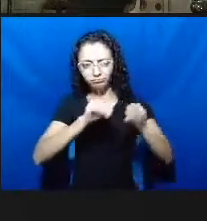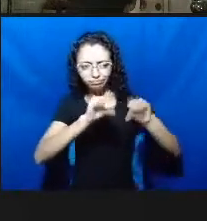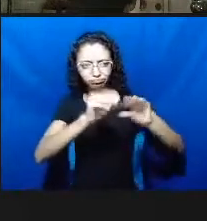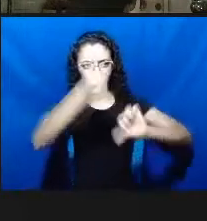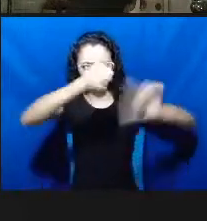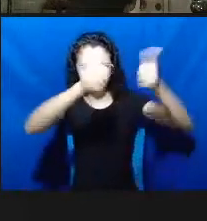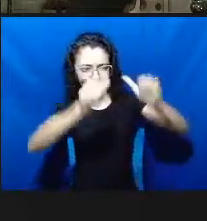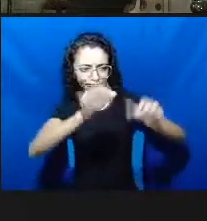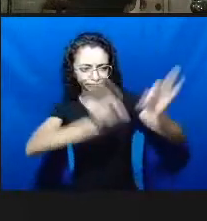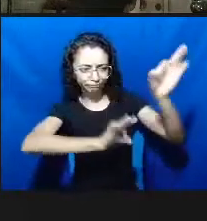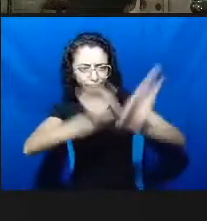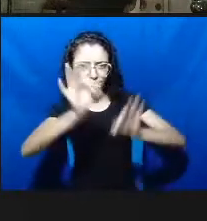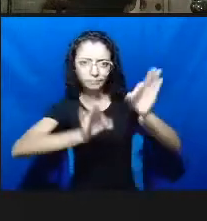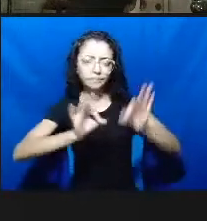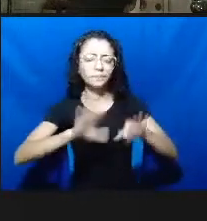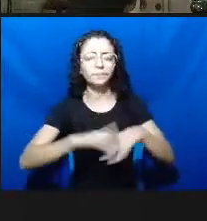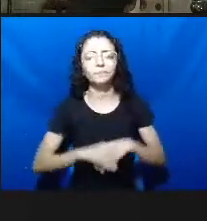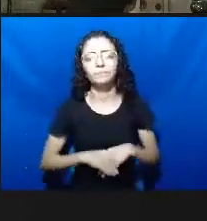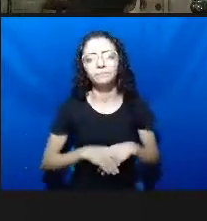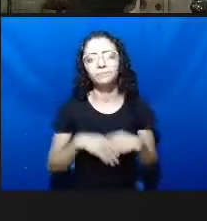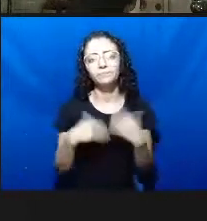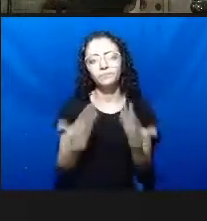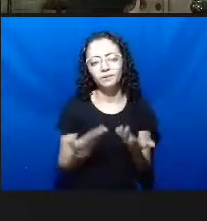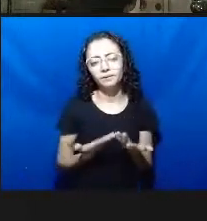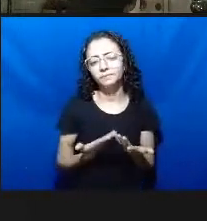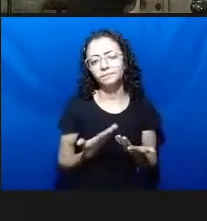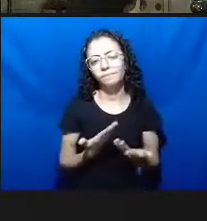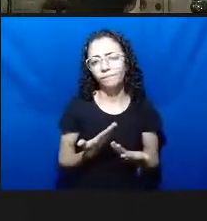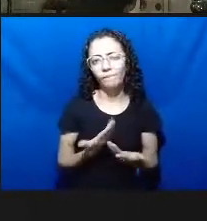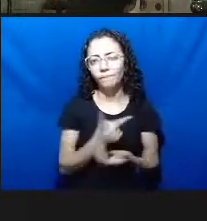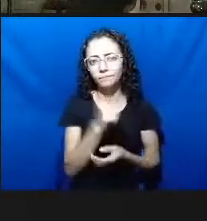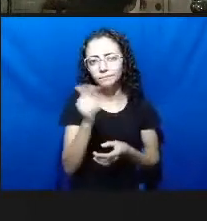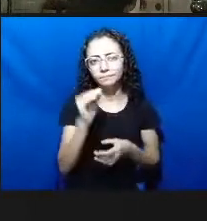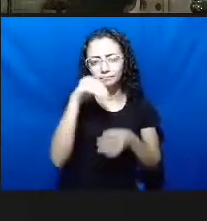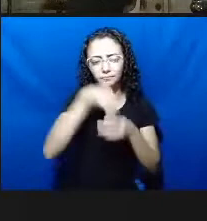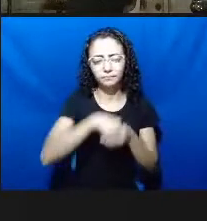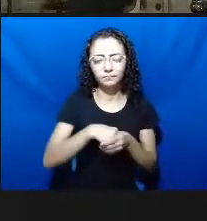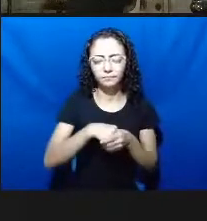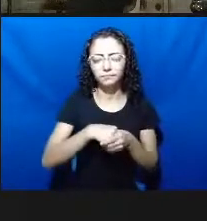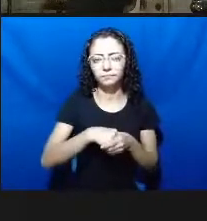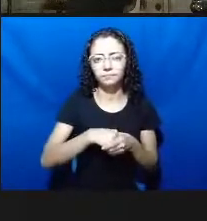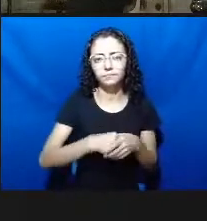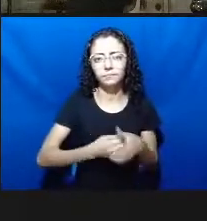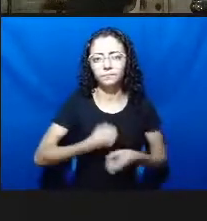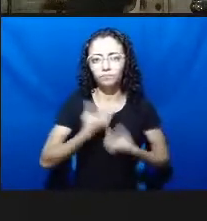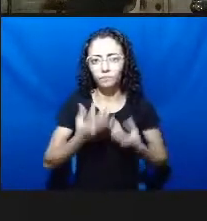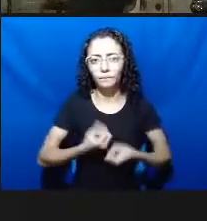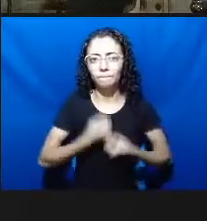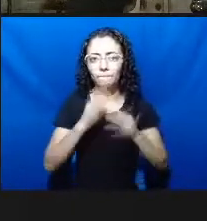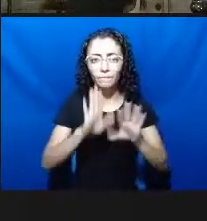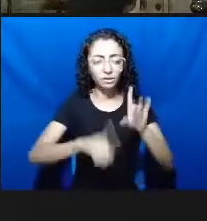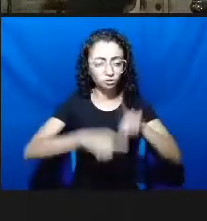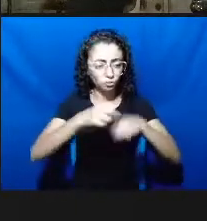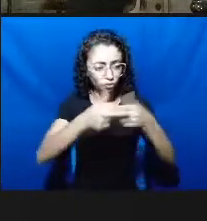Então não teria poesia na escultura, né? Não, acredito que sim, mas os objetos eles